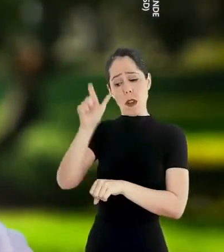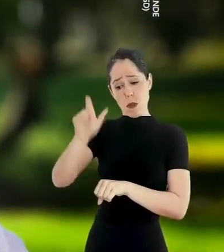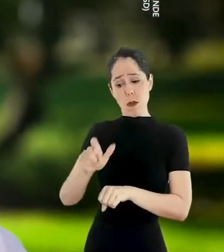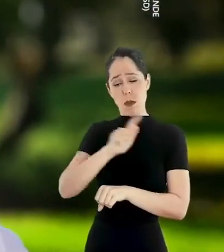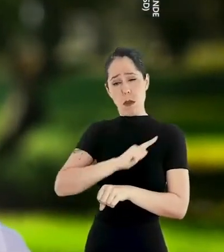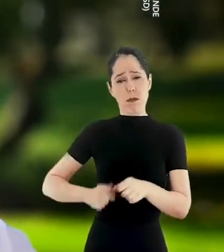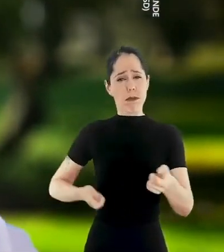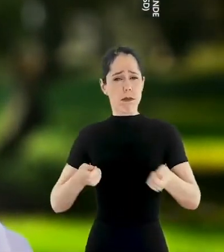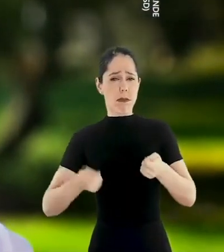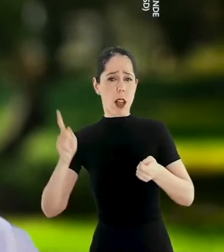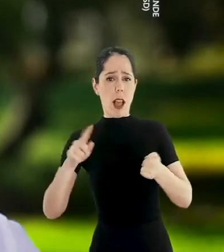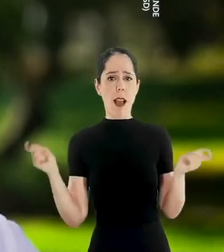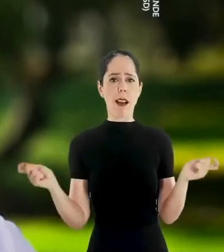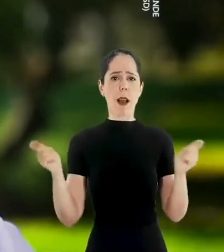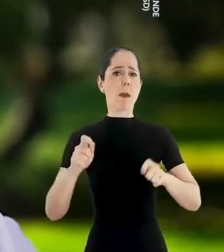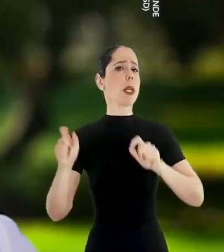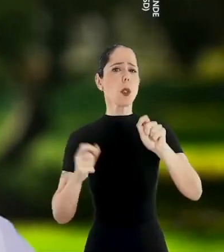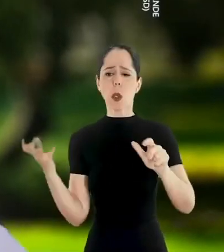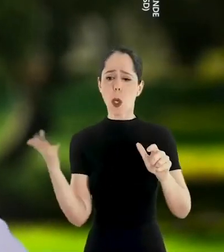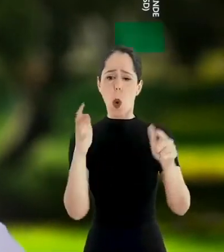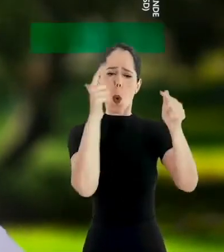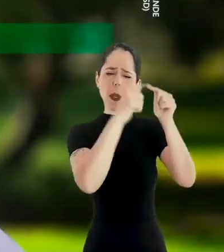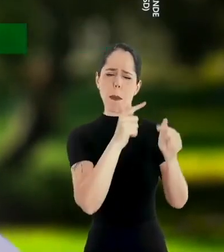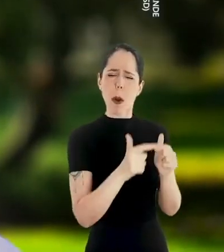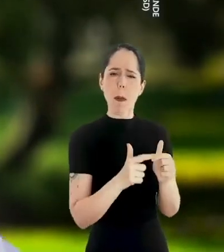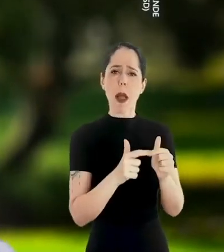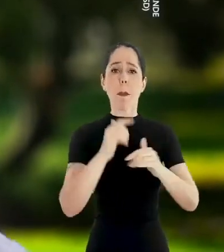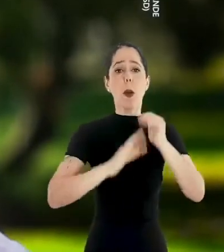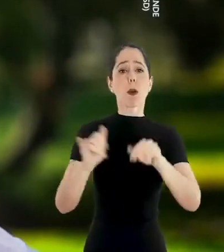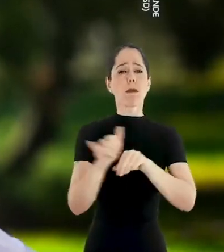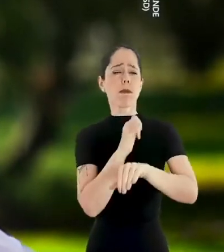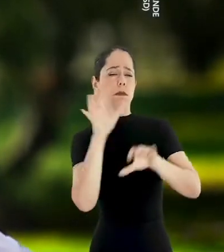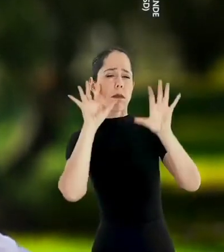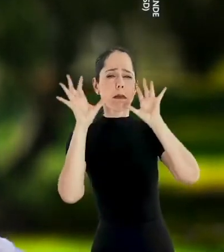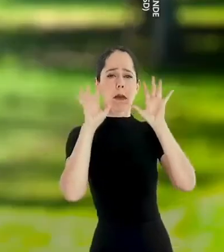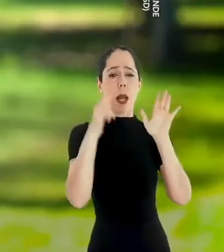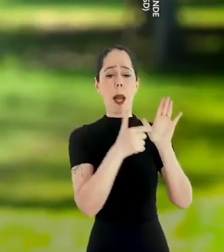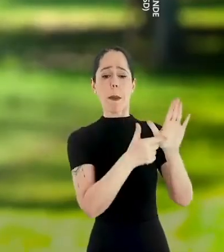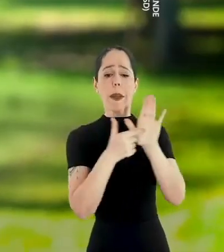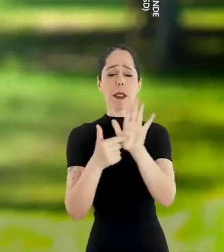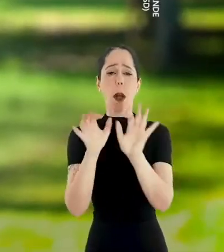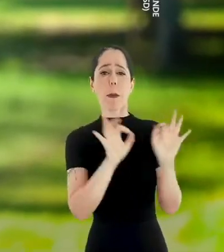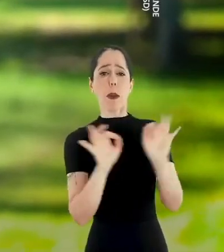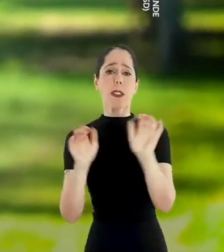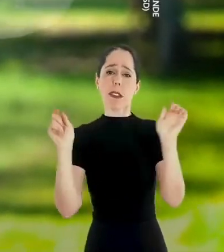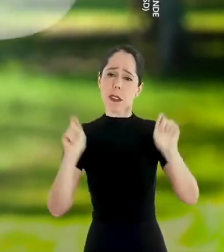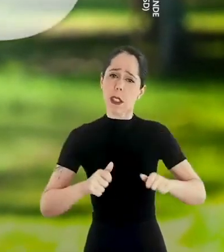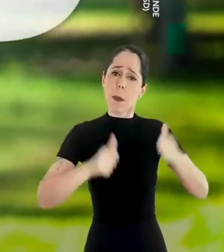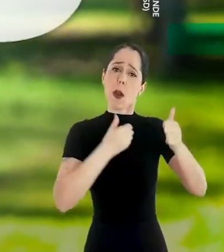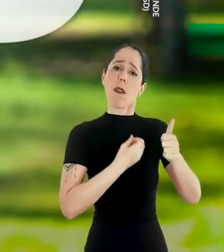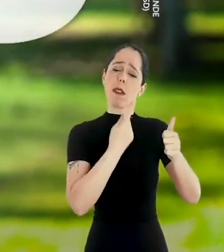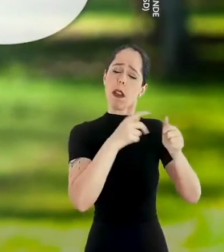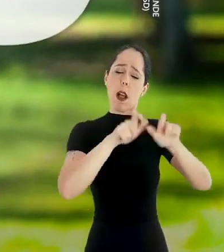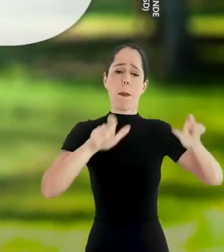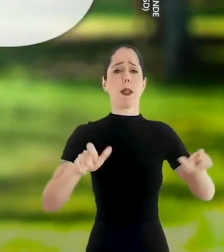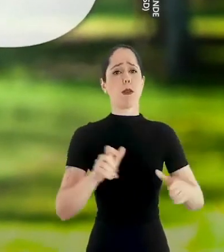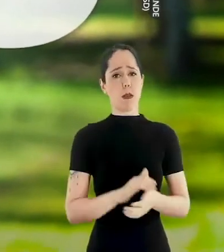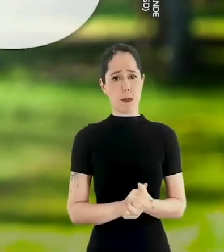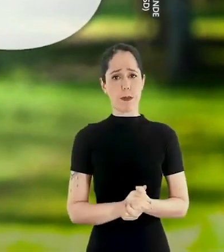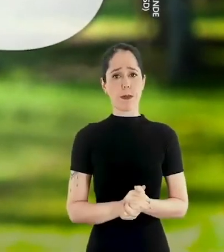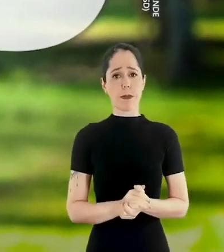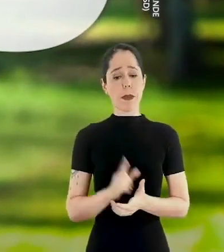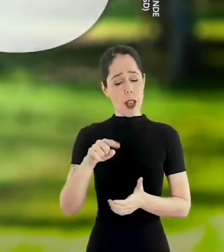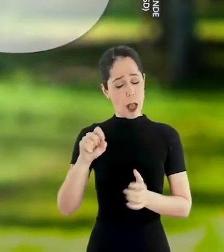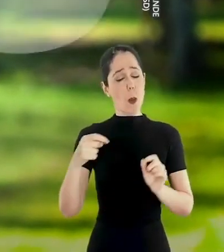com a pandemia. Mas nunca faltou esforço e vontade de acertar. Agora o Rio Grande quer mais, precisa